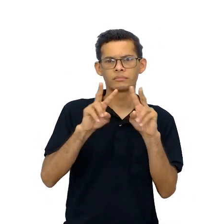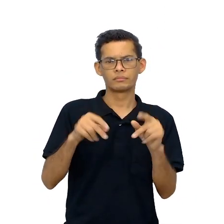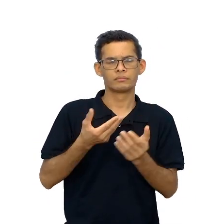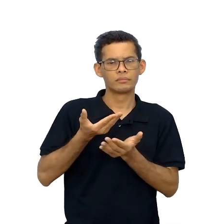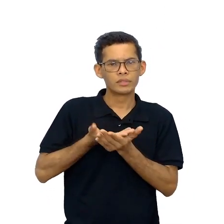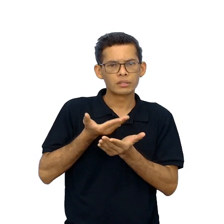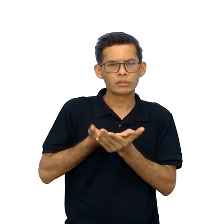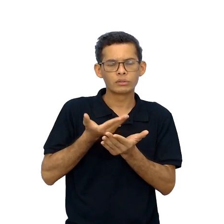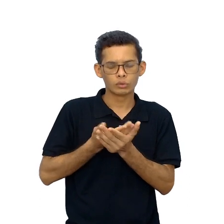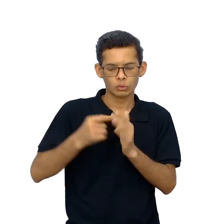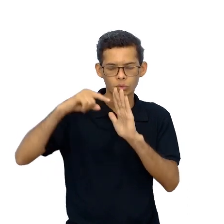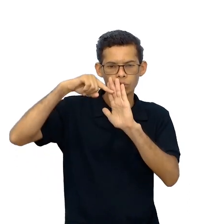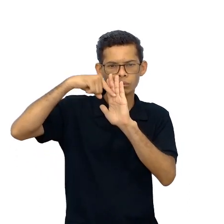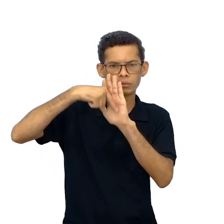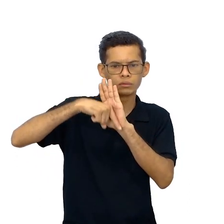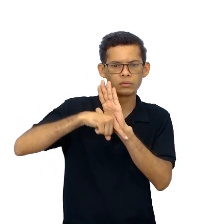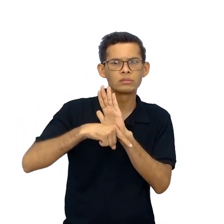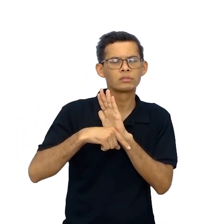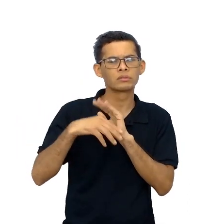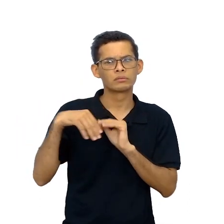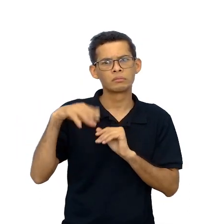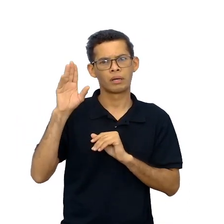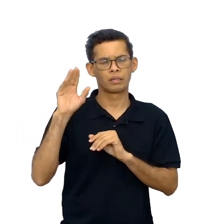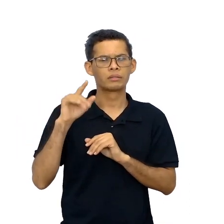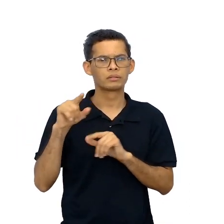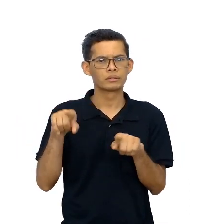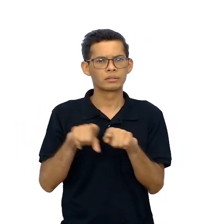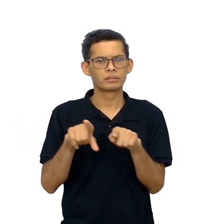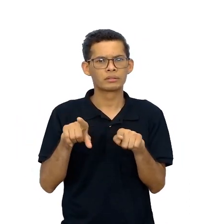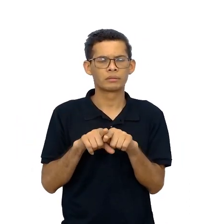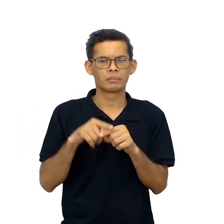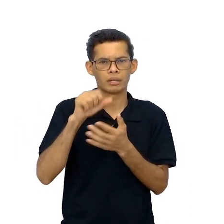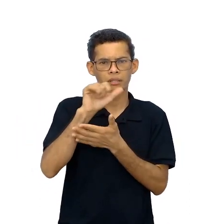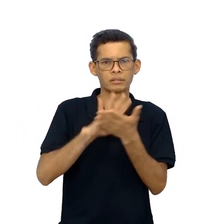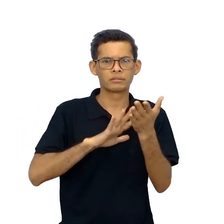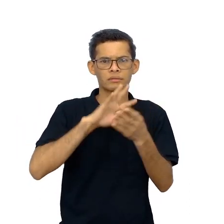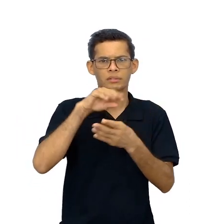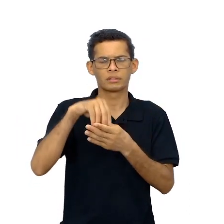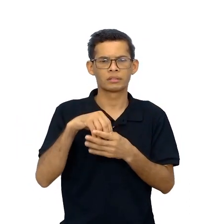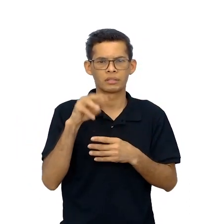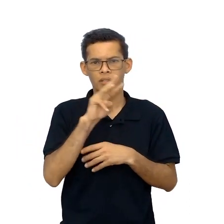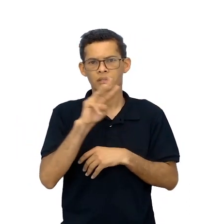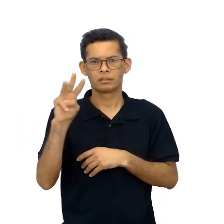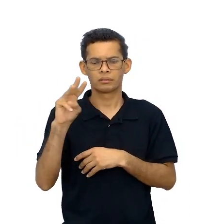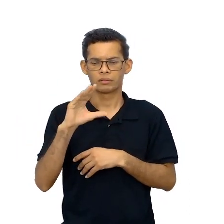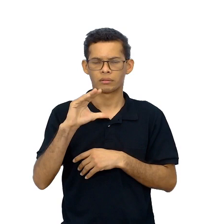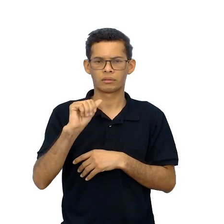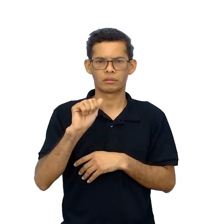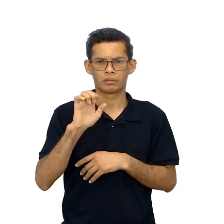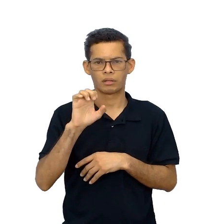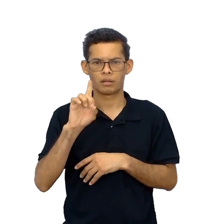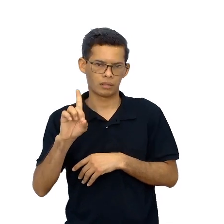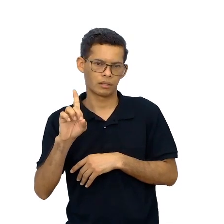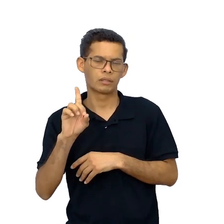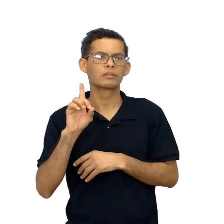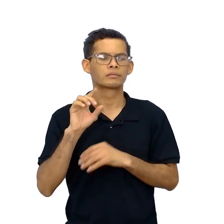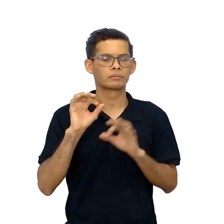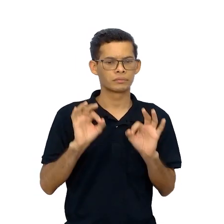intensivos, analisamos algumas atividades que estão postas no CAED e sugerimos algumas ações aí para o